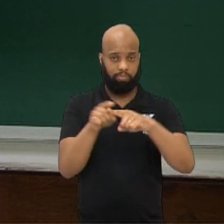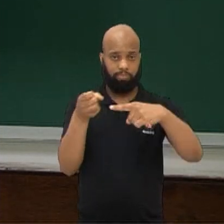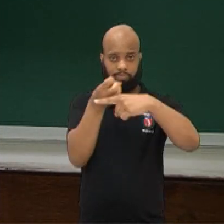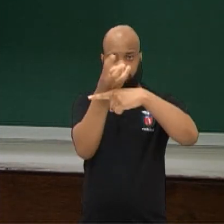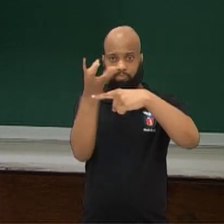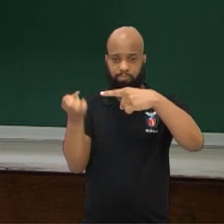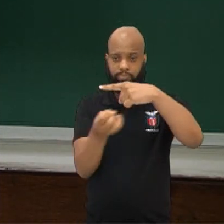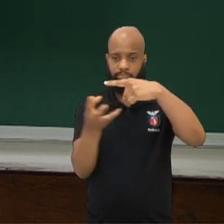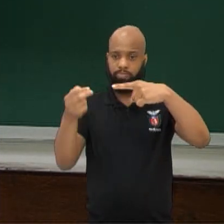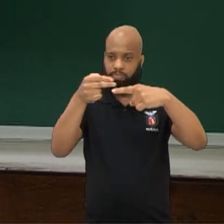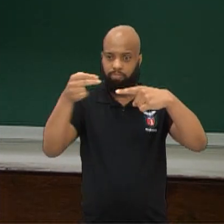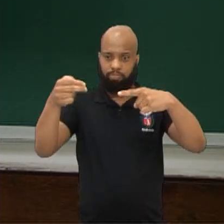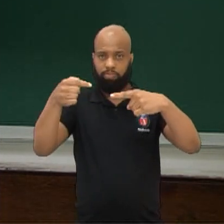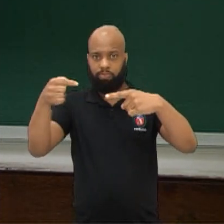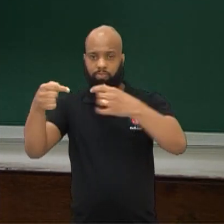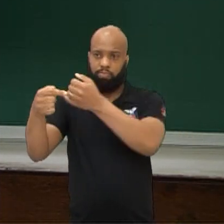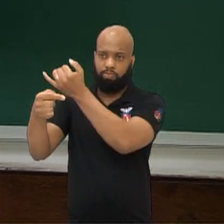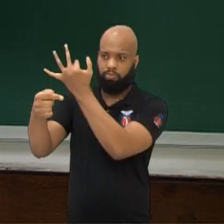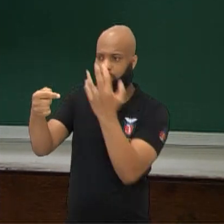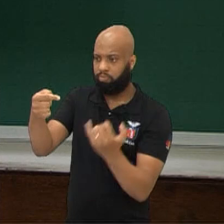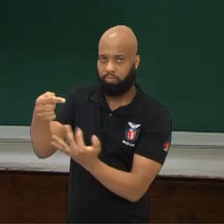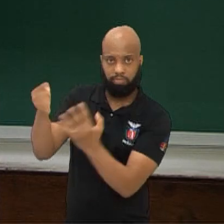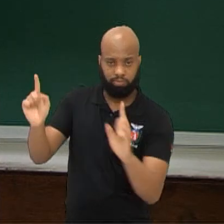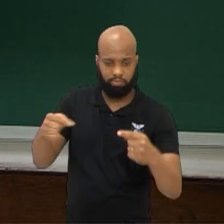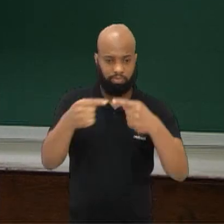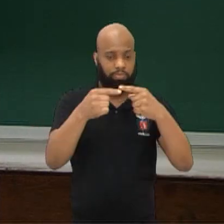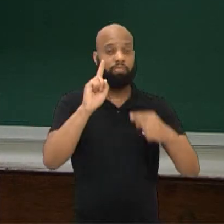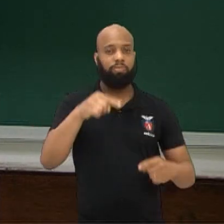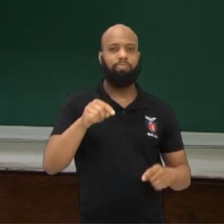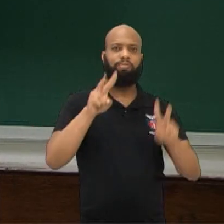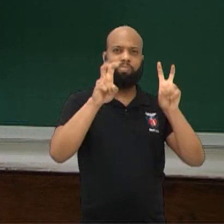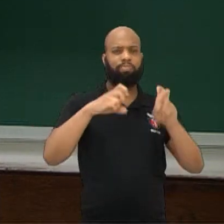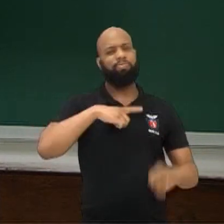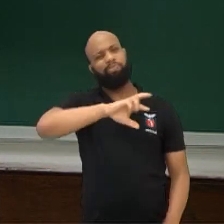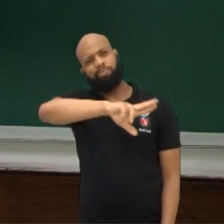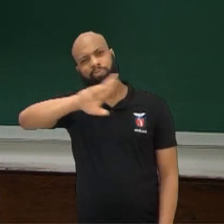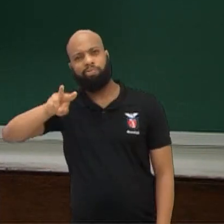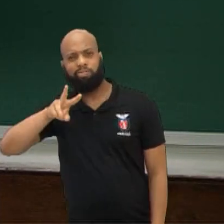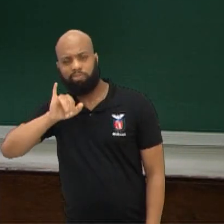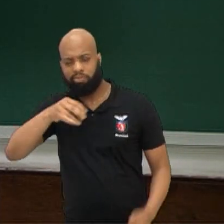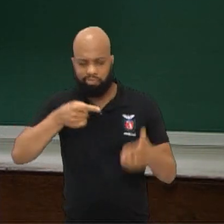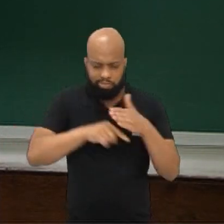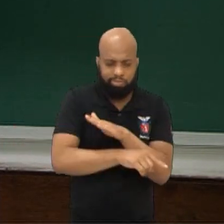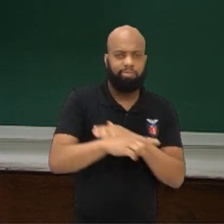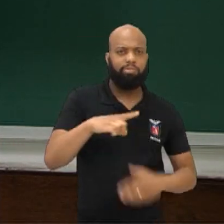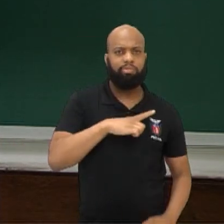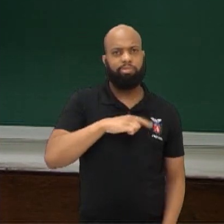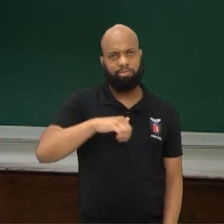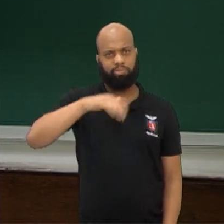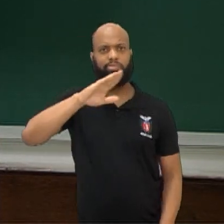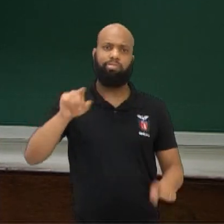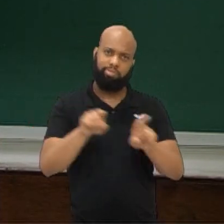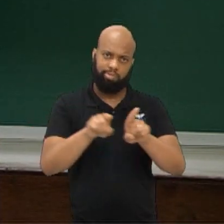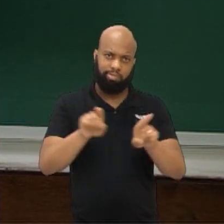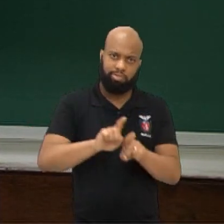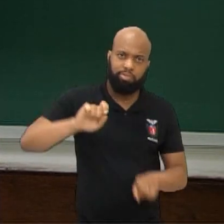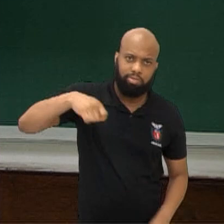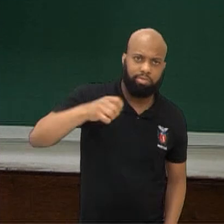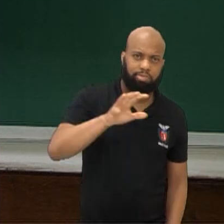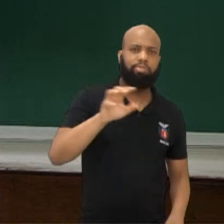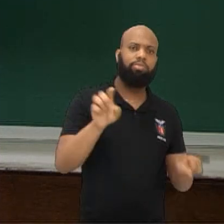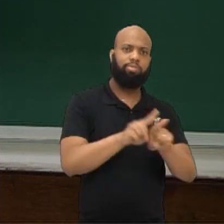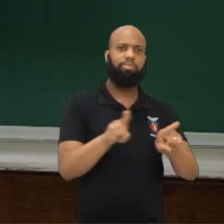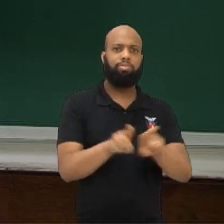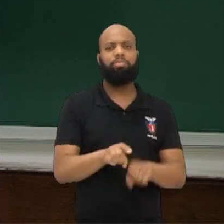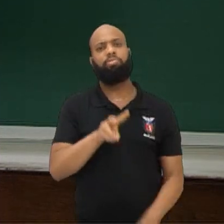tá? Então, que isso é um assunto muito vasto, a gente vai estudar ainda muito mais sobre isso,